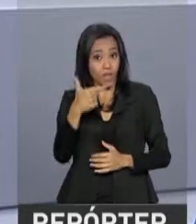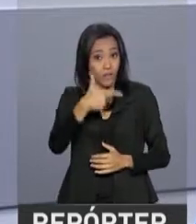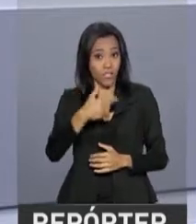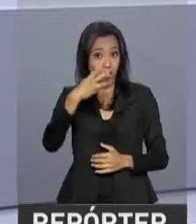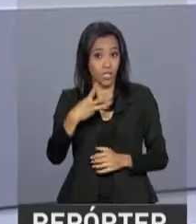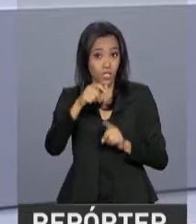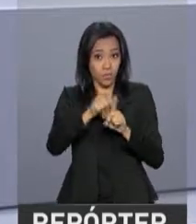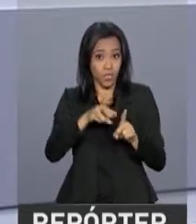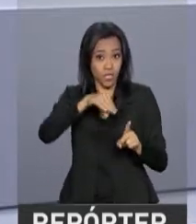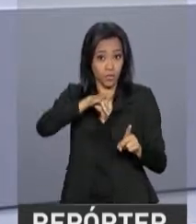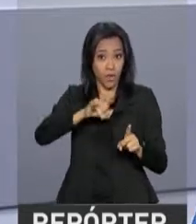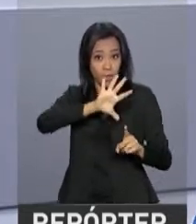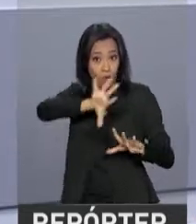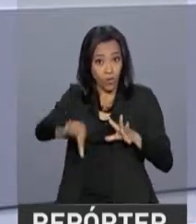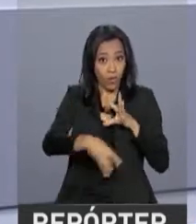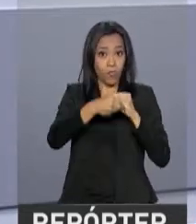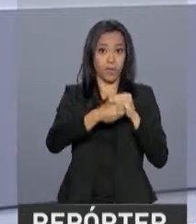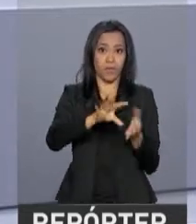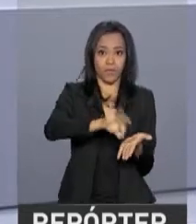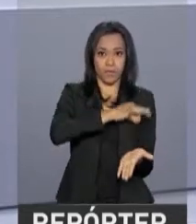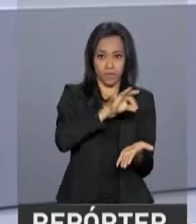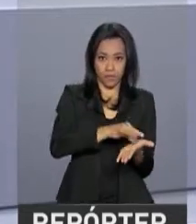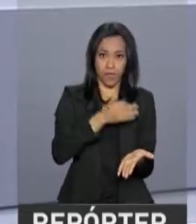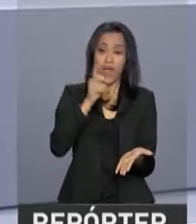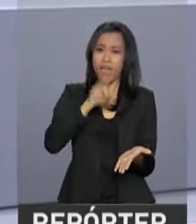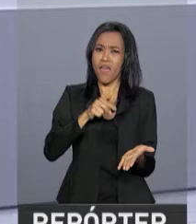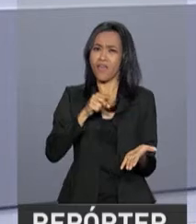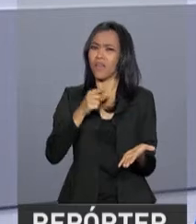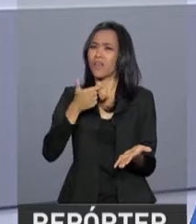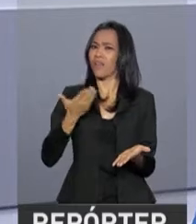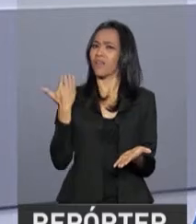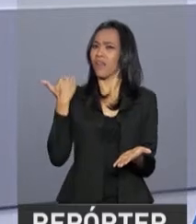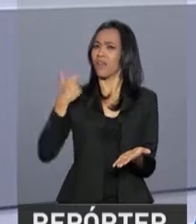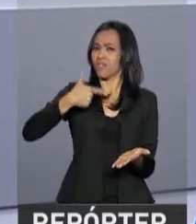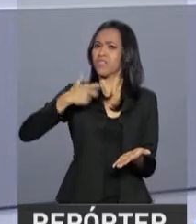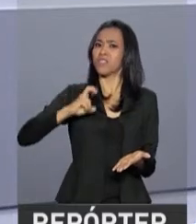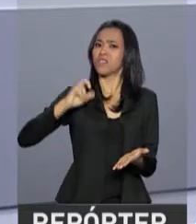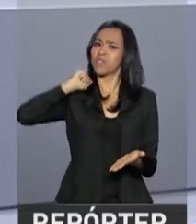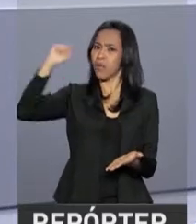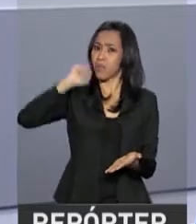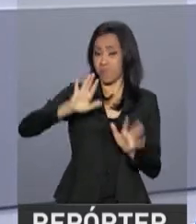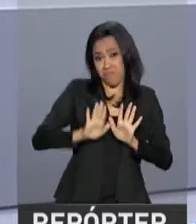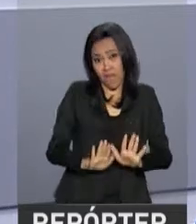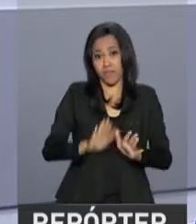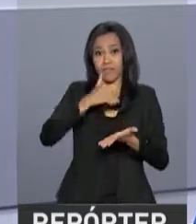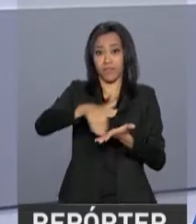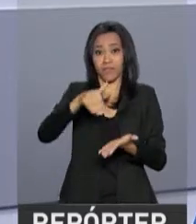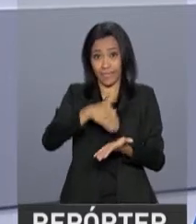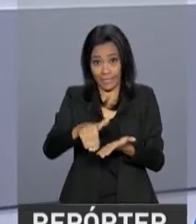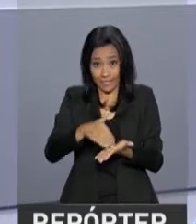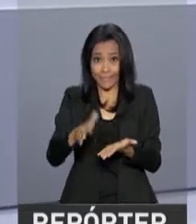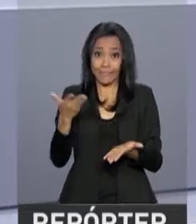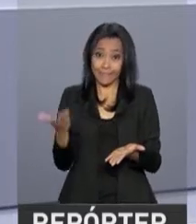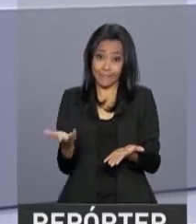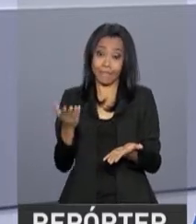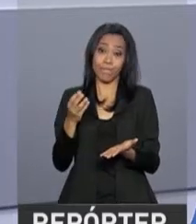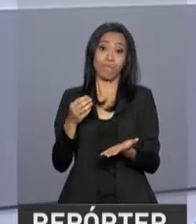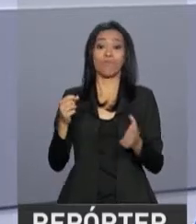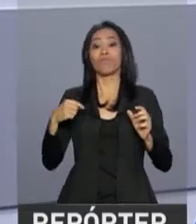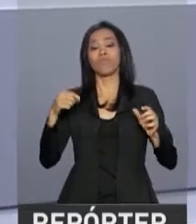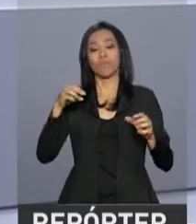complementar a inscrição esse prazo era em 25 de abril mas a secretaria de educação superior do ministério da educação